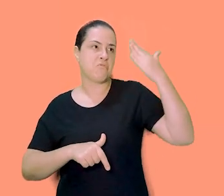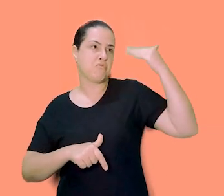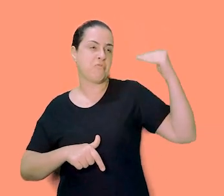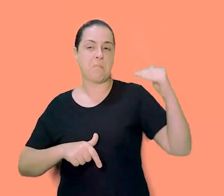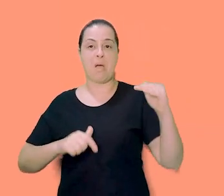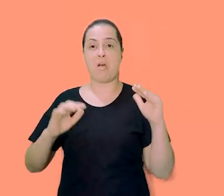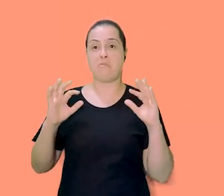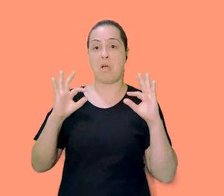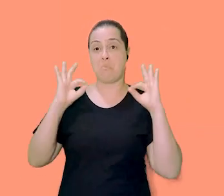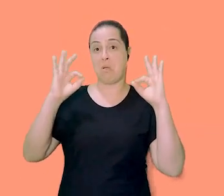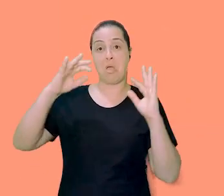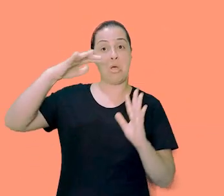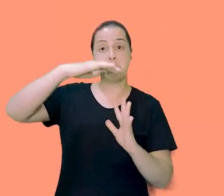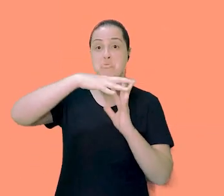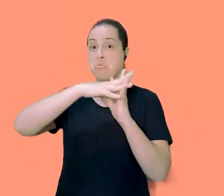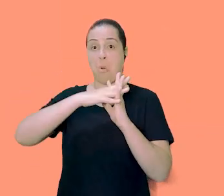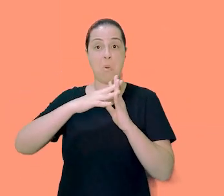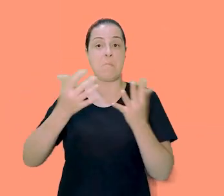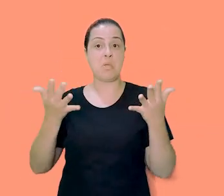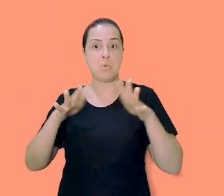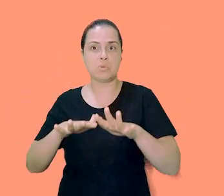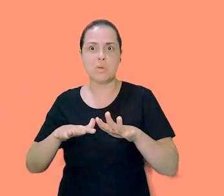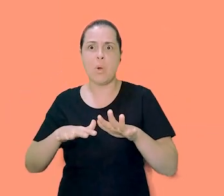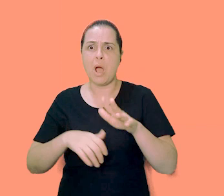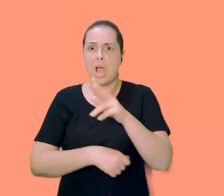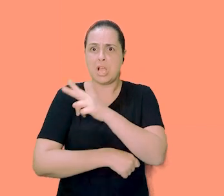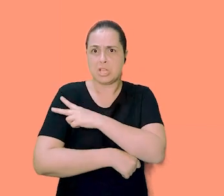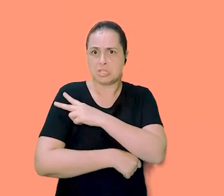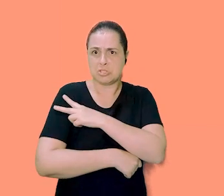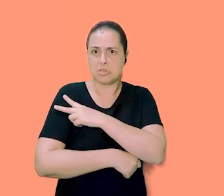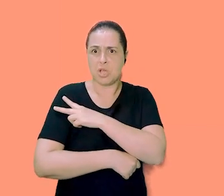tinham muitos estudos na empresa e em cargo de liderança.